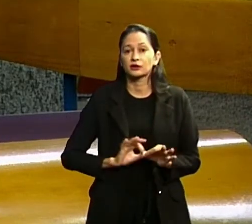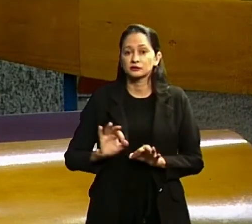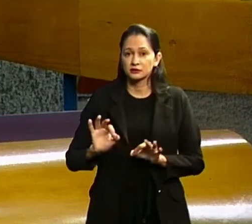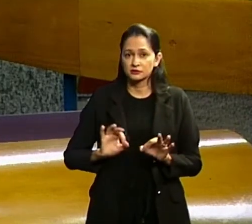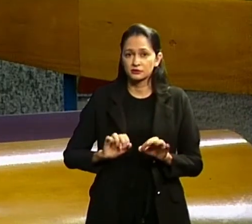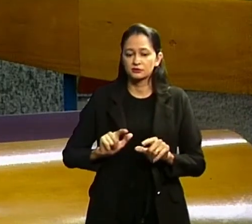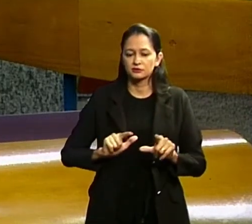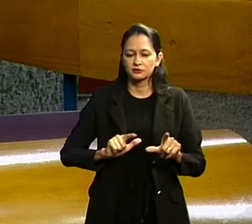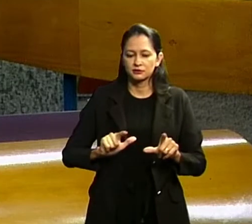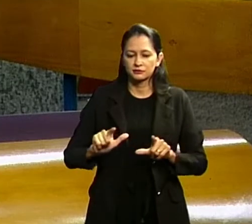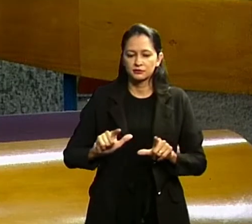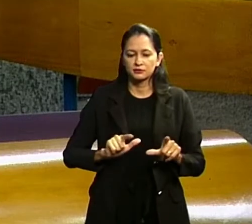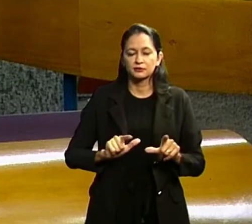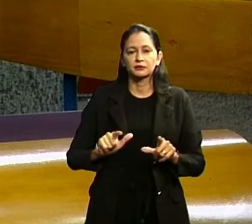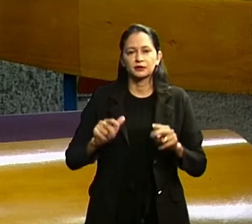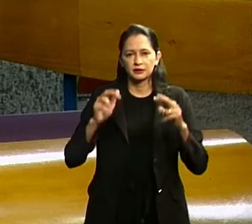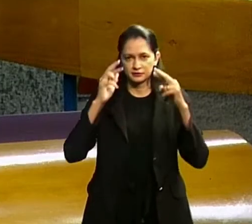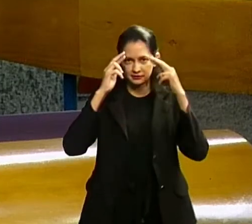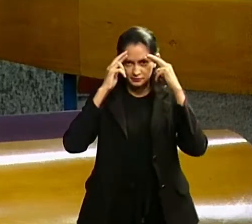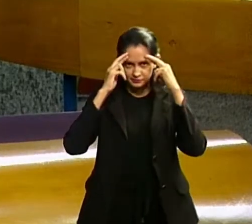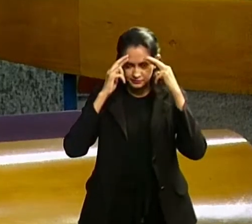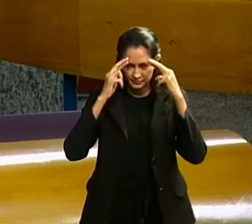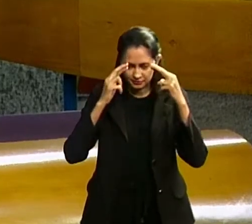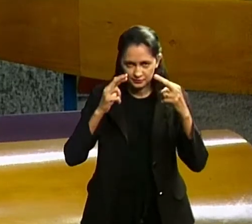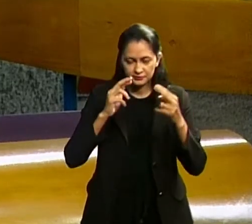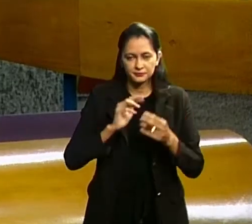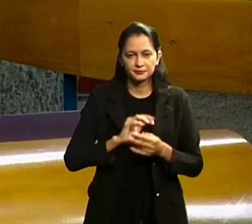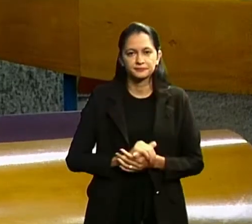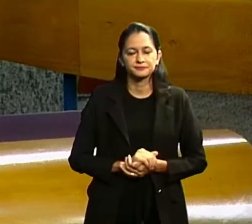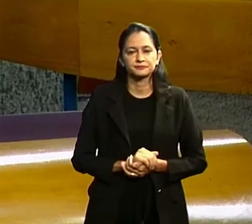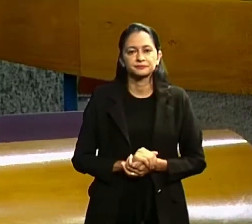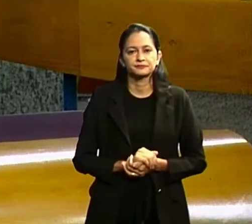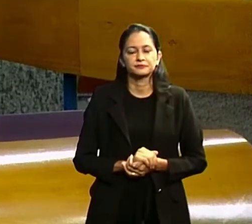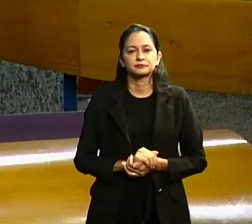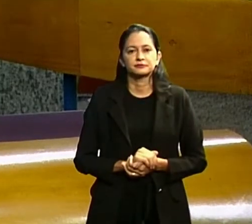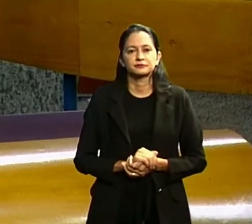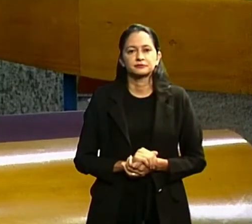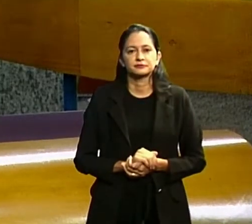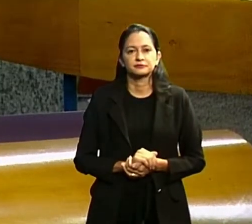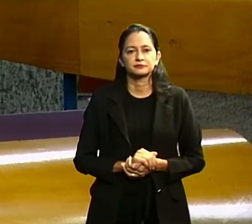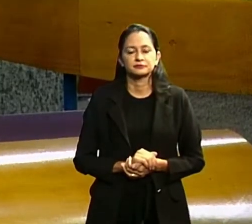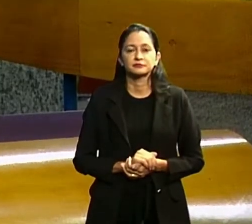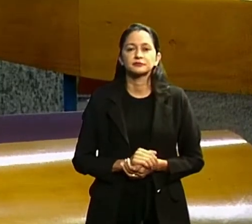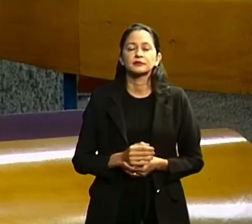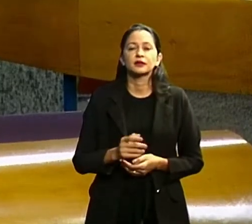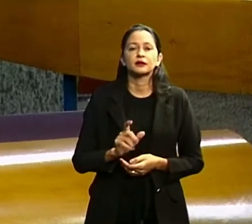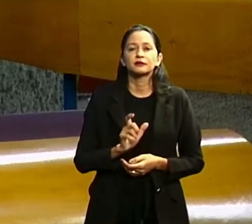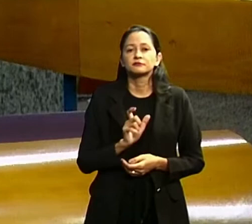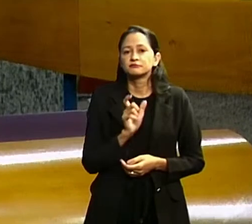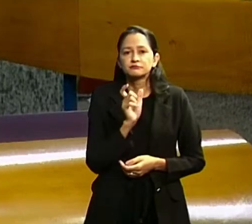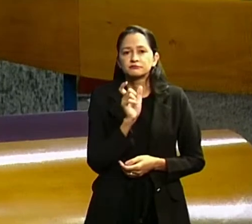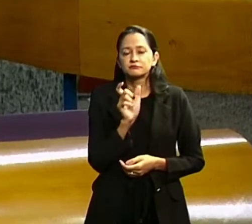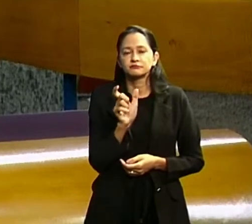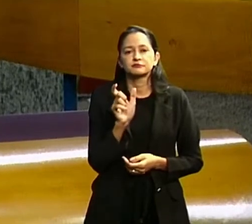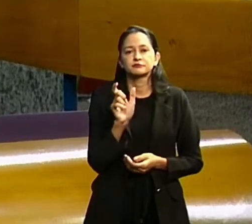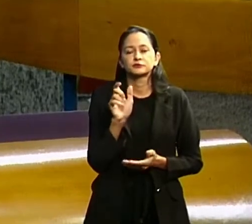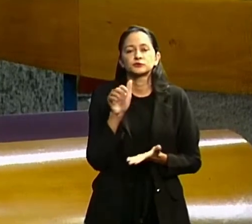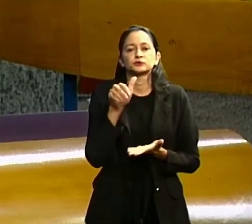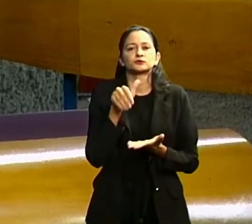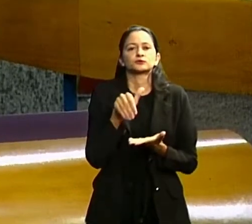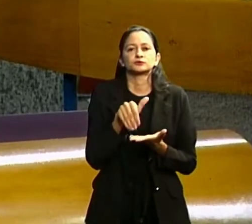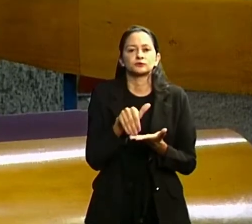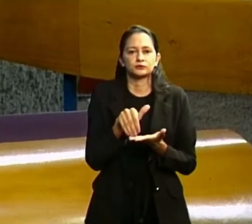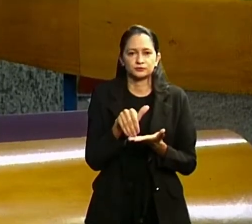e pelo respeito. E o que fica aqui de mensagem final é dizer